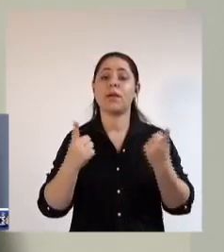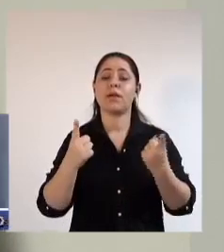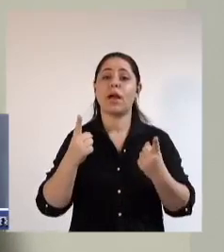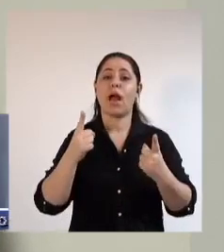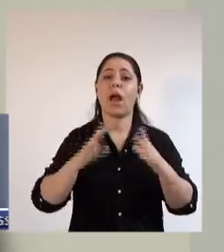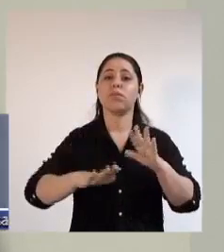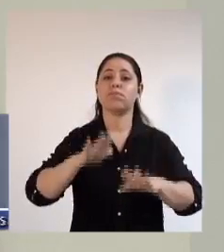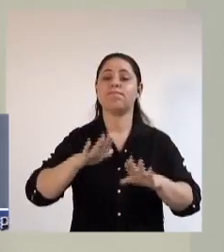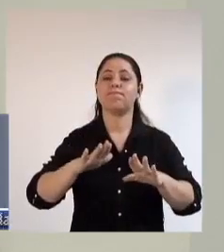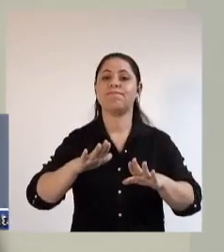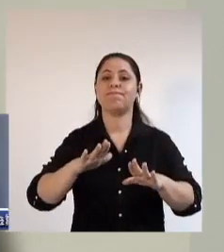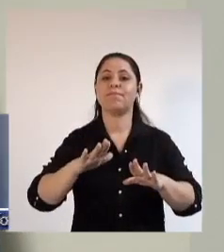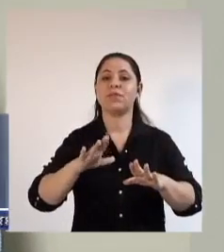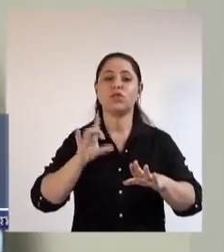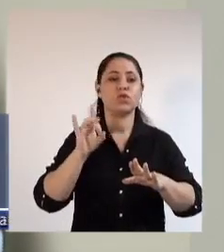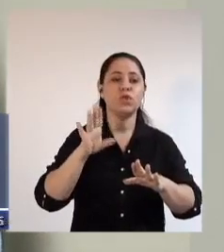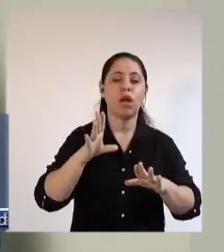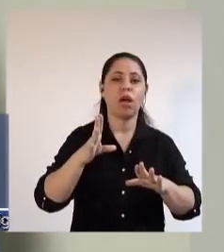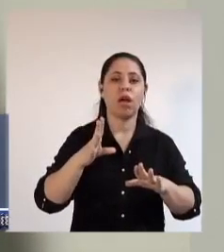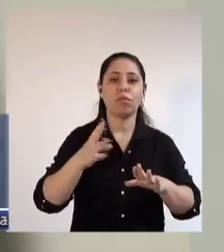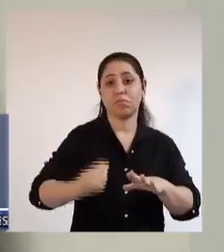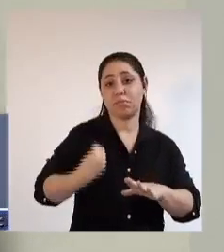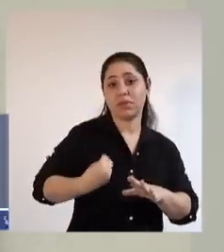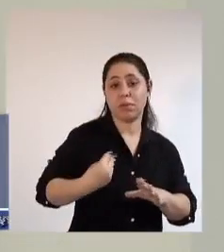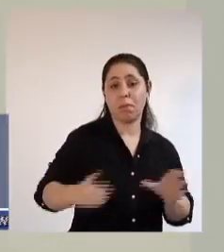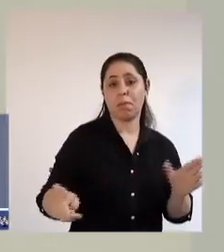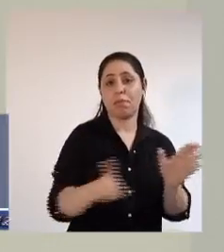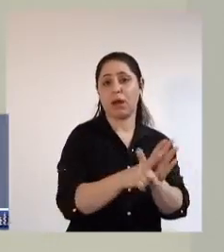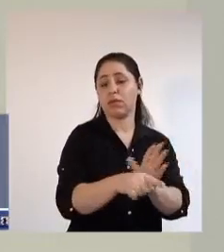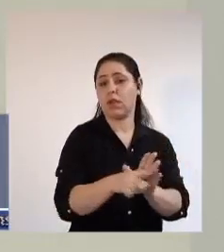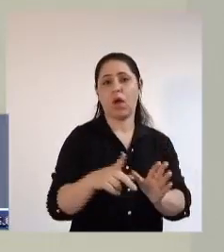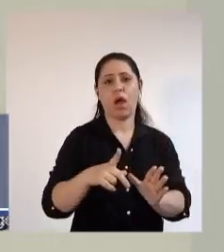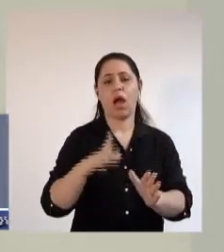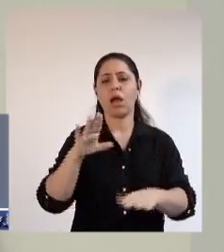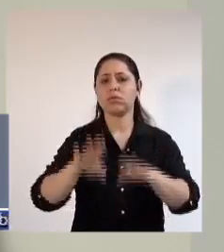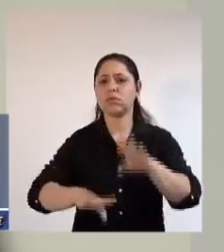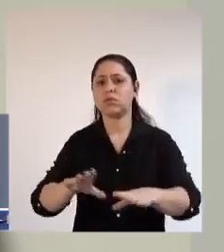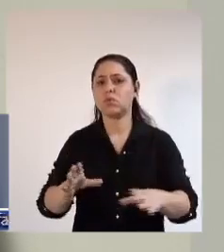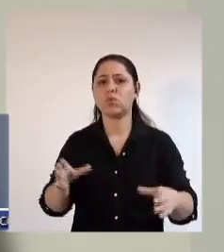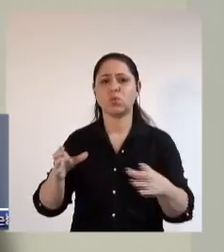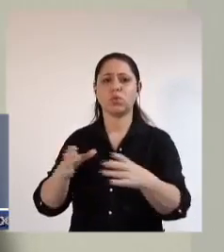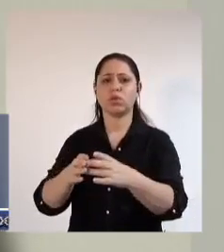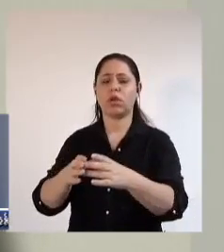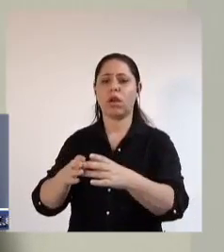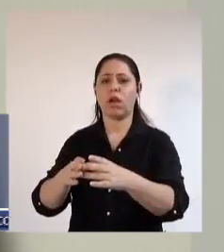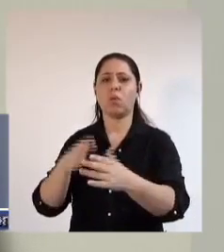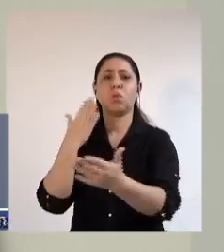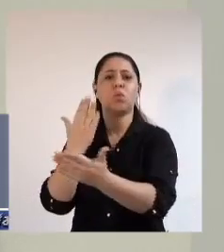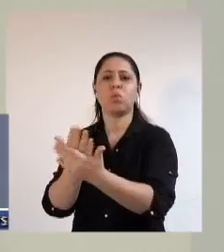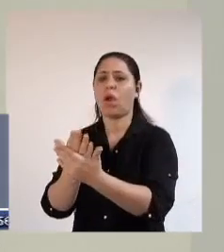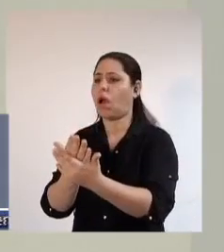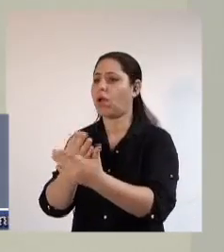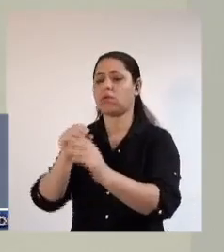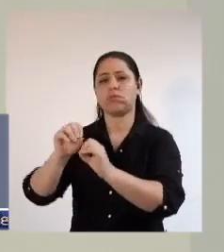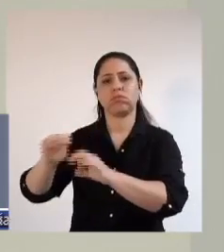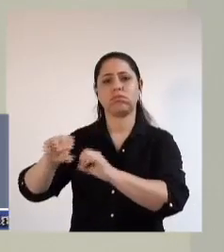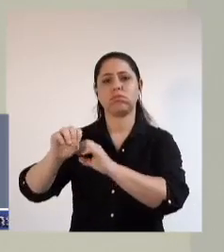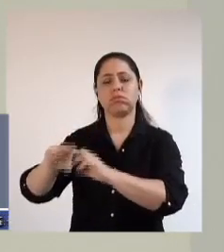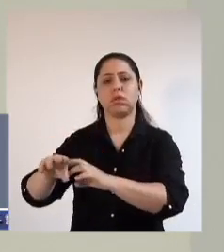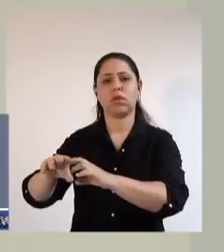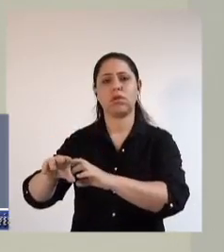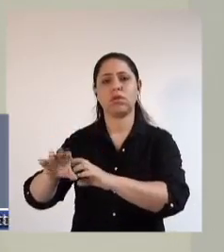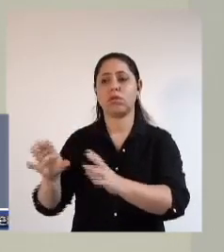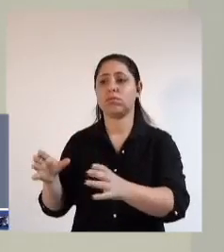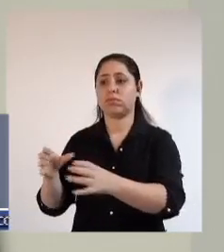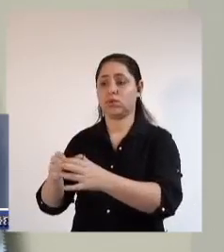vezes não tem só envolvido com isso né às vezes envolvido num na academia com outras com aulas envolvido com com a